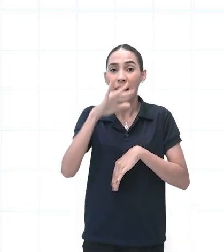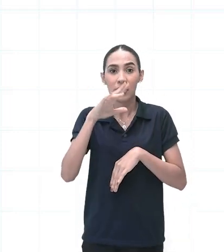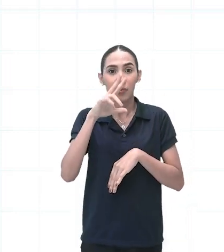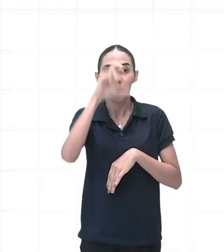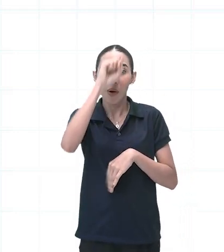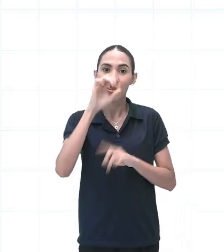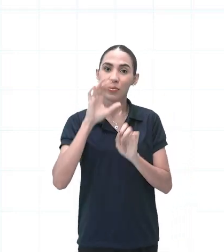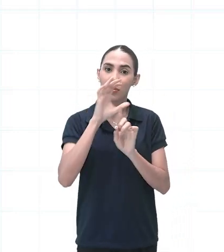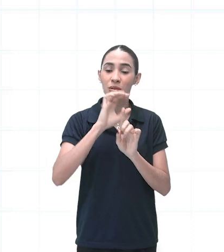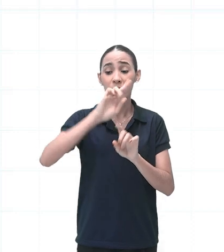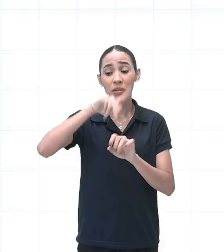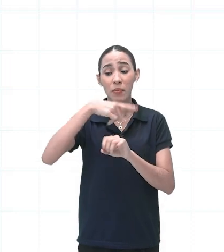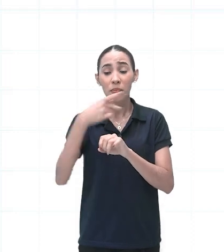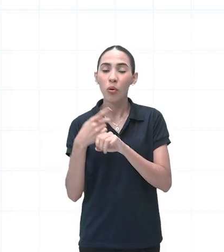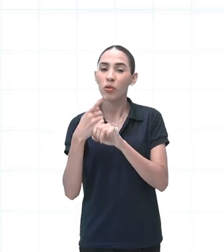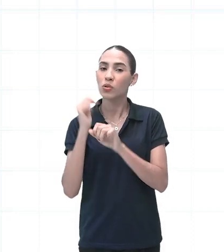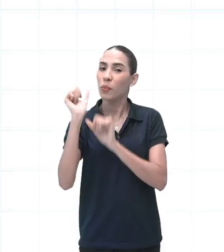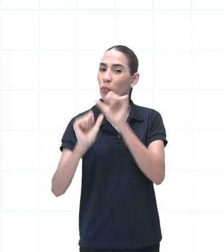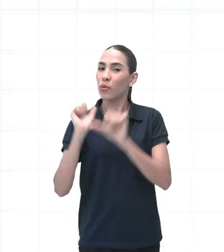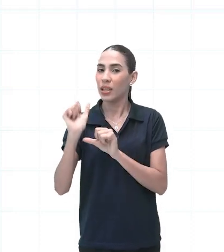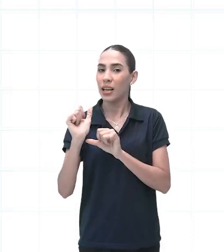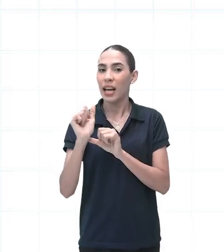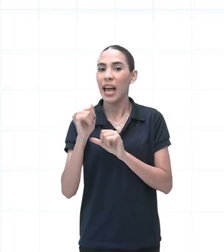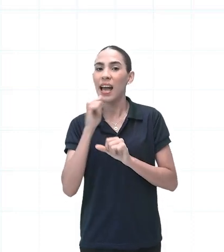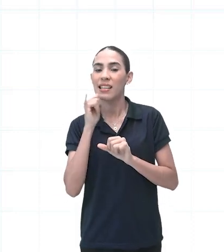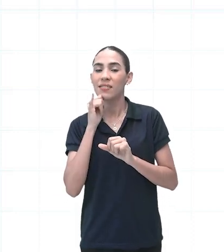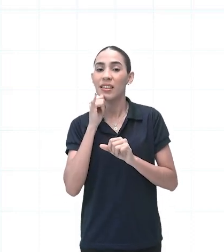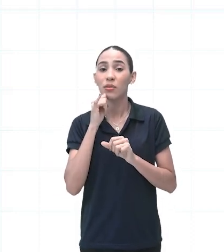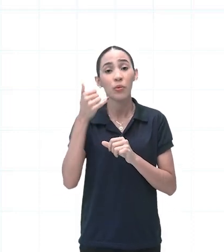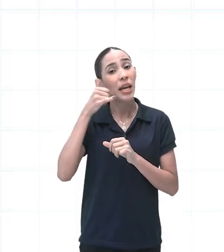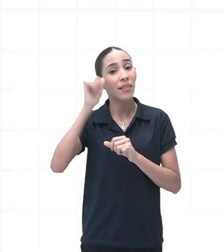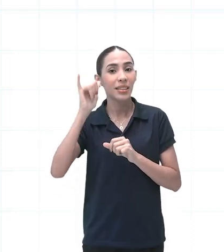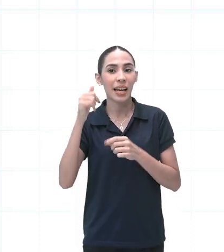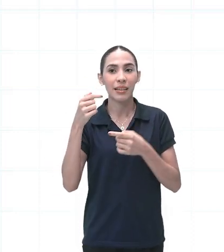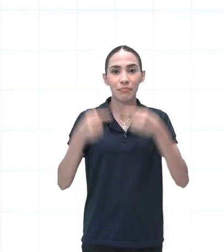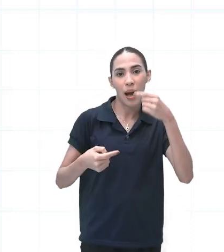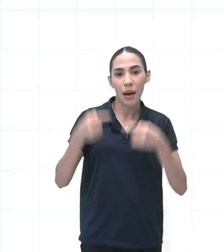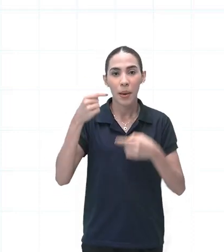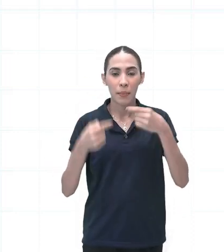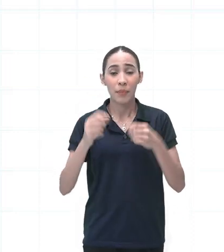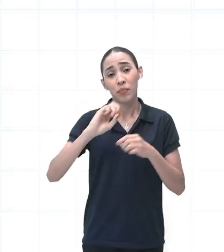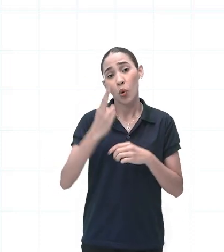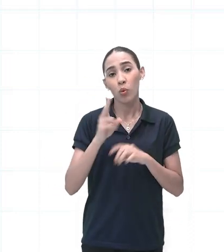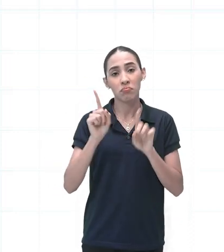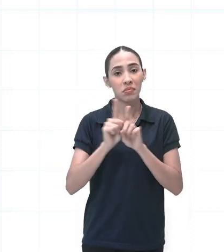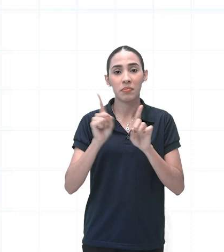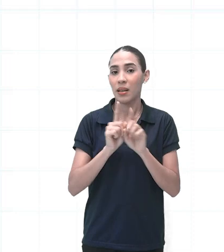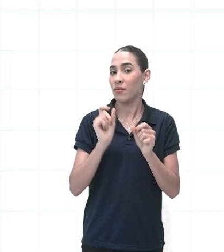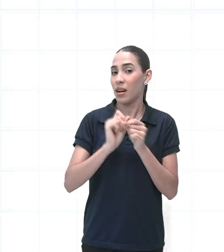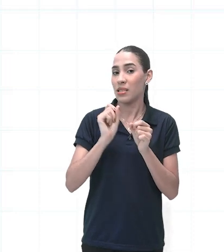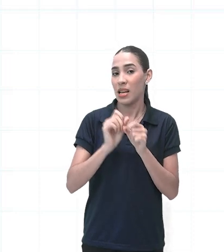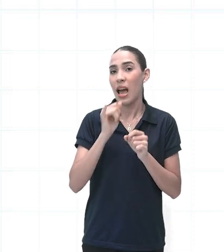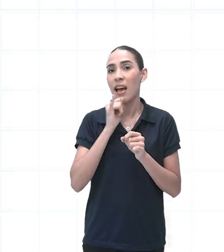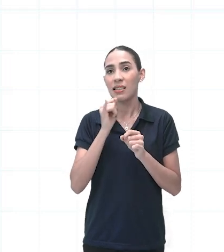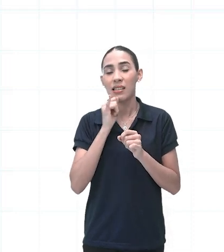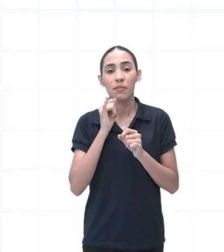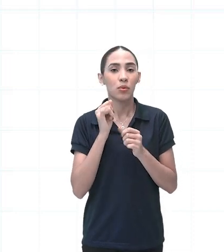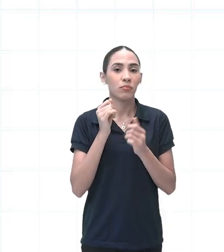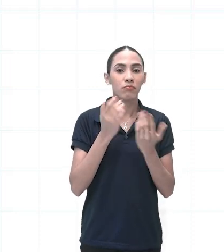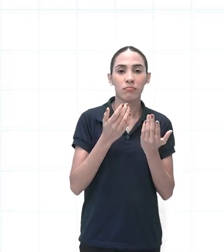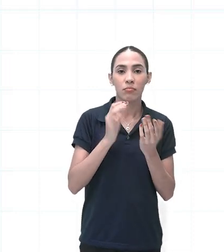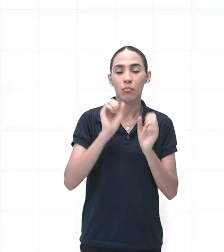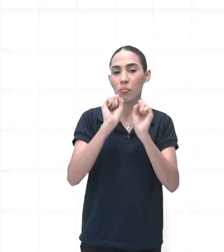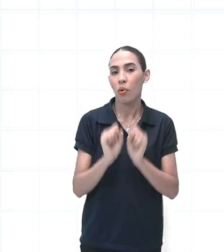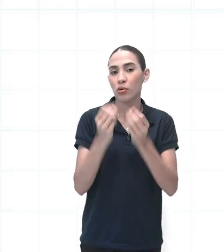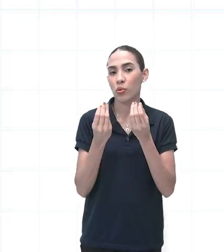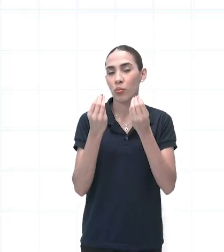forte até para o mais fraco, para não ter discussão logo no início. Ou, de repente, você pode fazer de uma forma crescente, né? Você